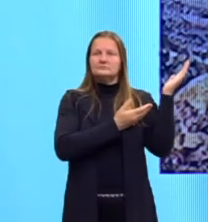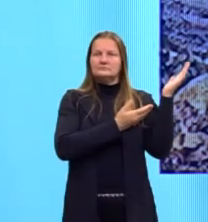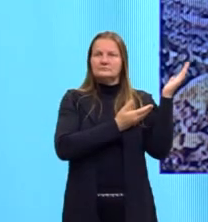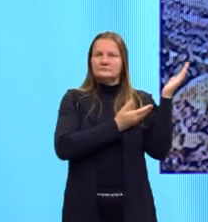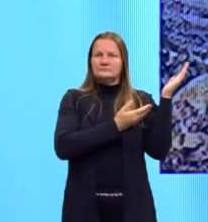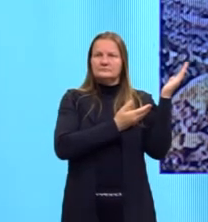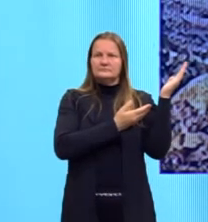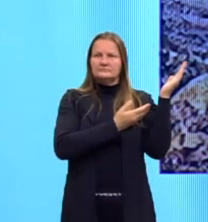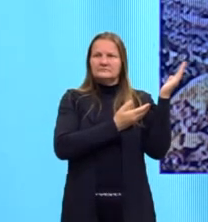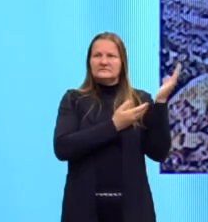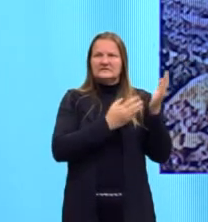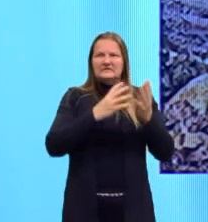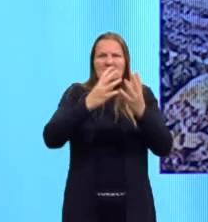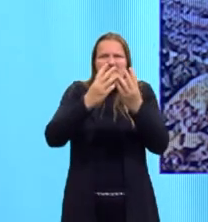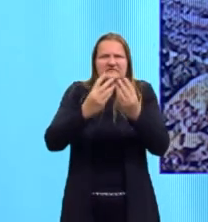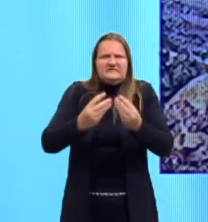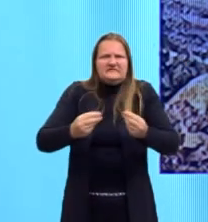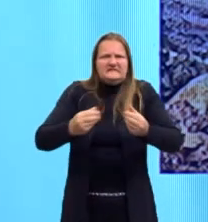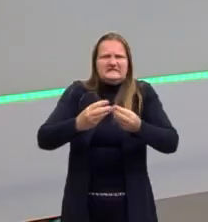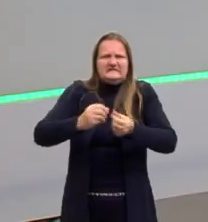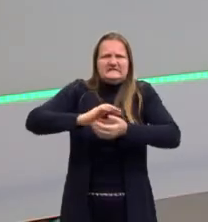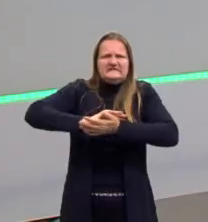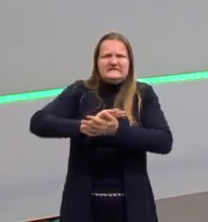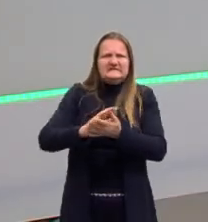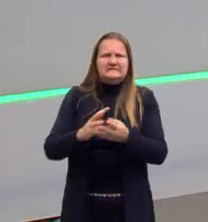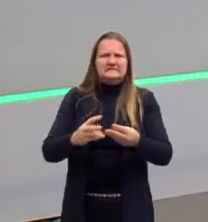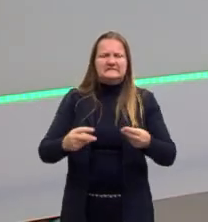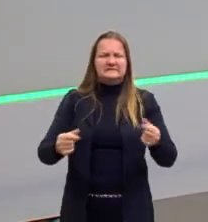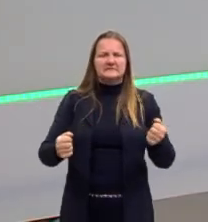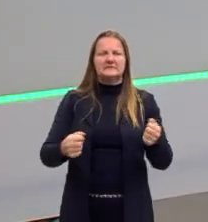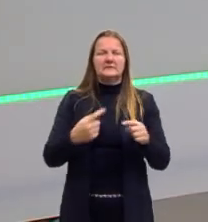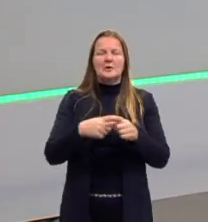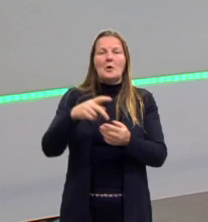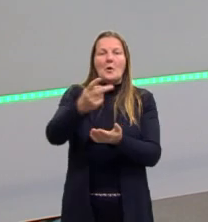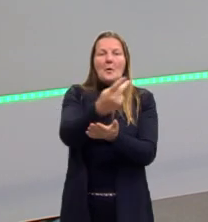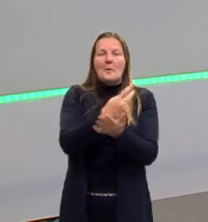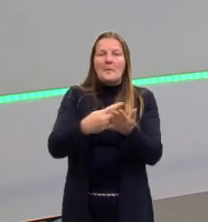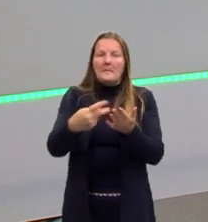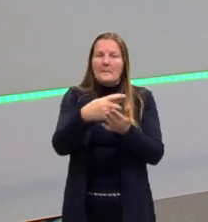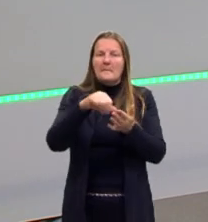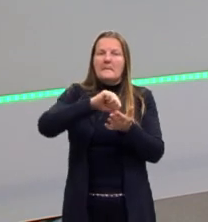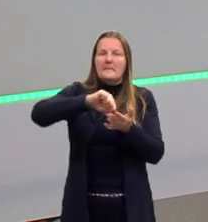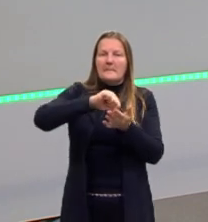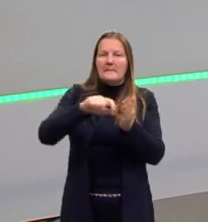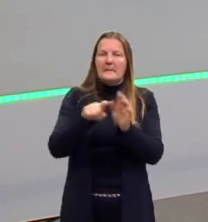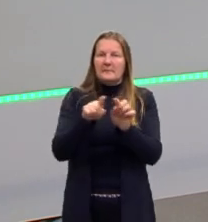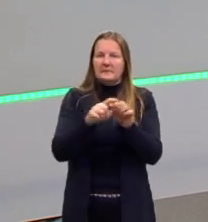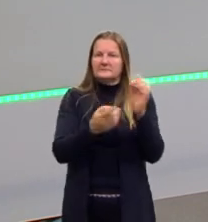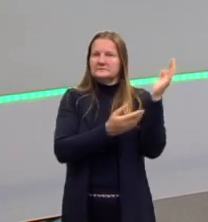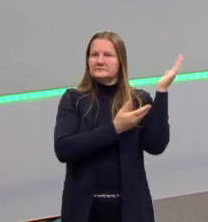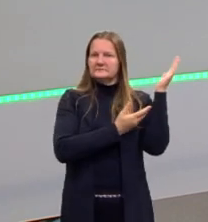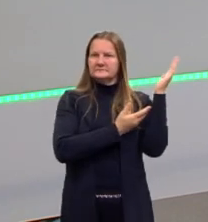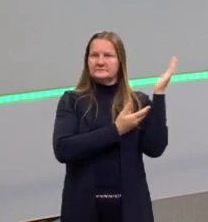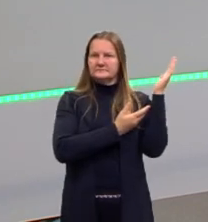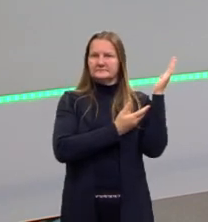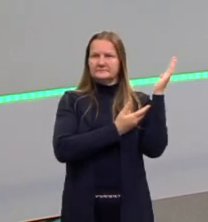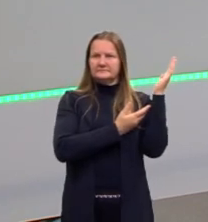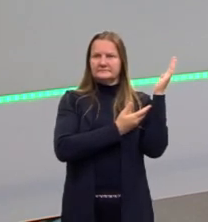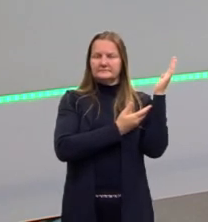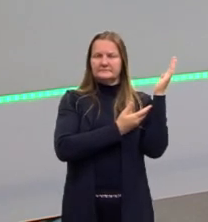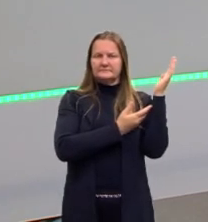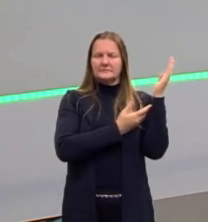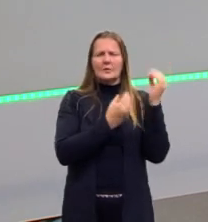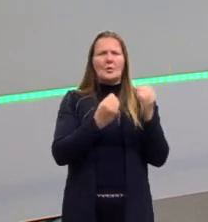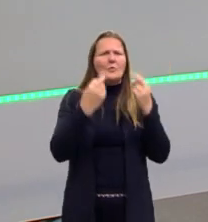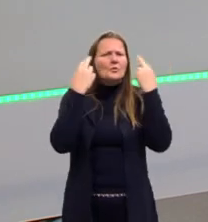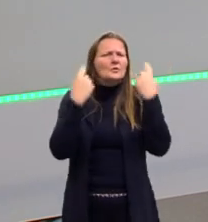devastação que ela começa a fazer né E aqui eu trago uma Pinha para vocês não mapa não é propriamente dito e esses